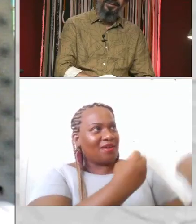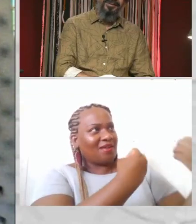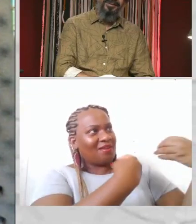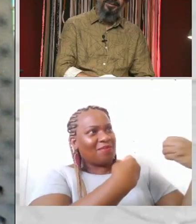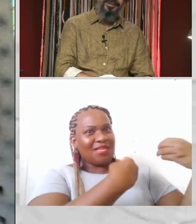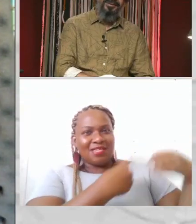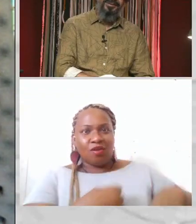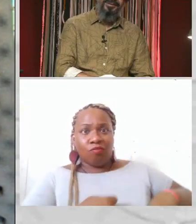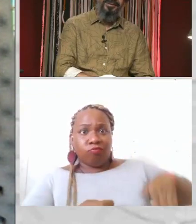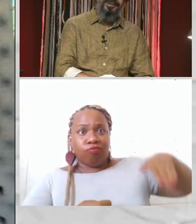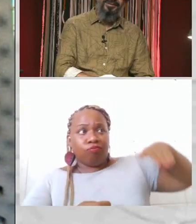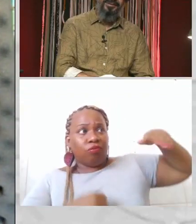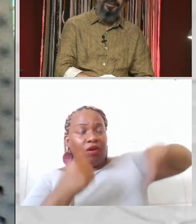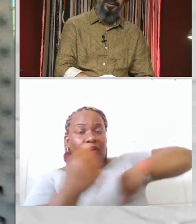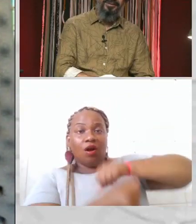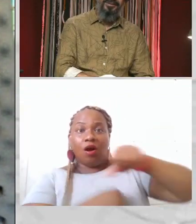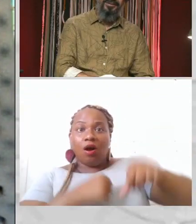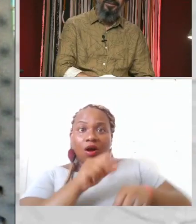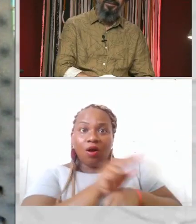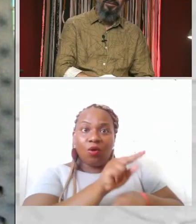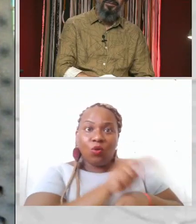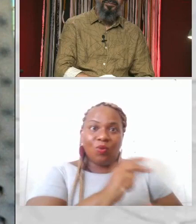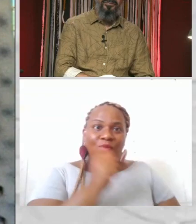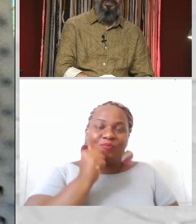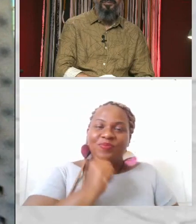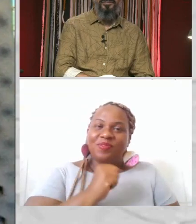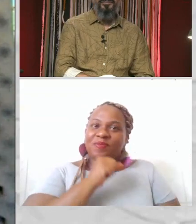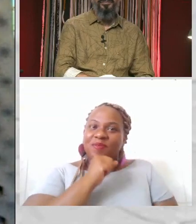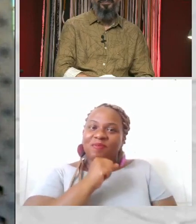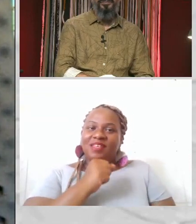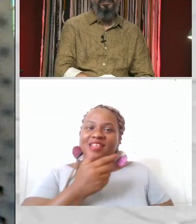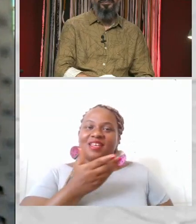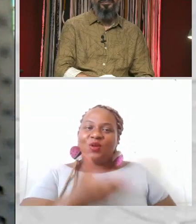forma muito, muito